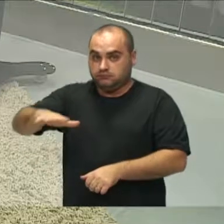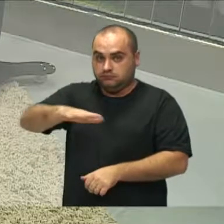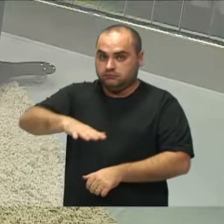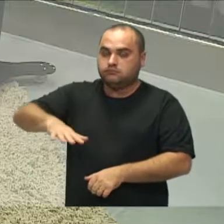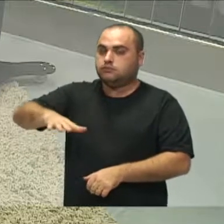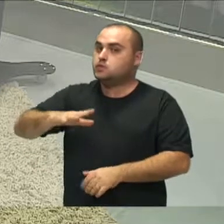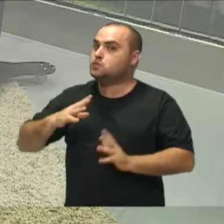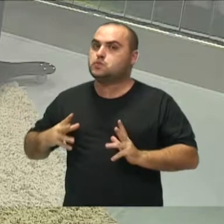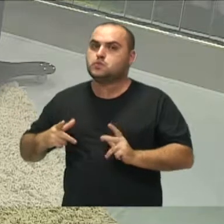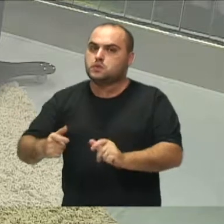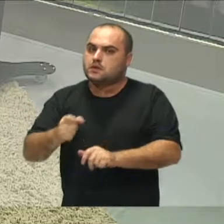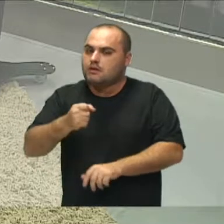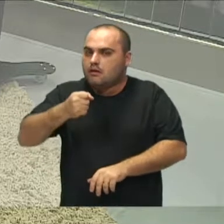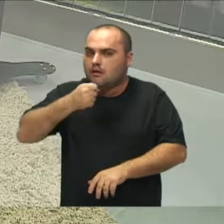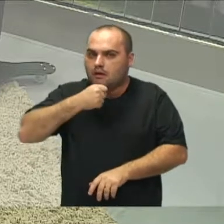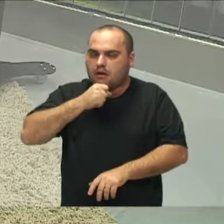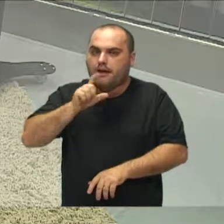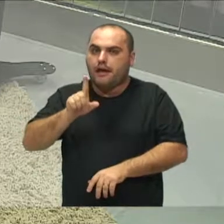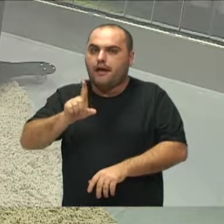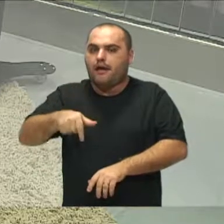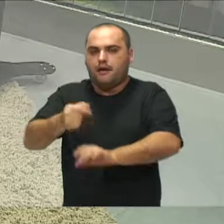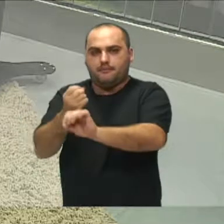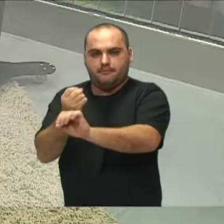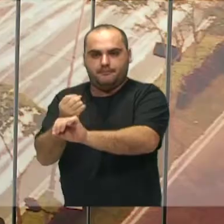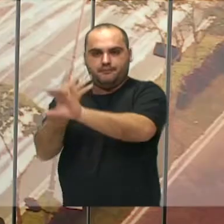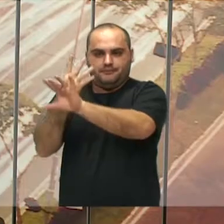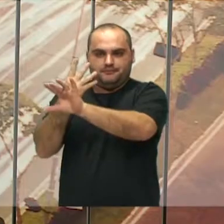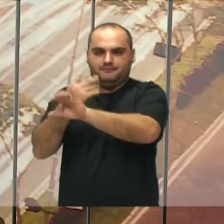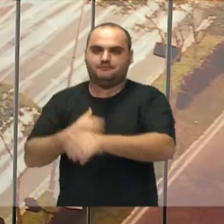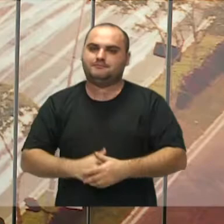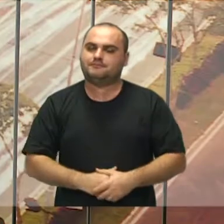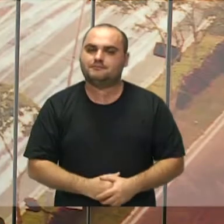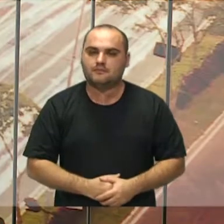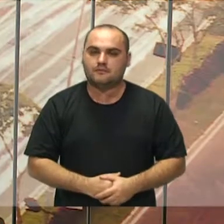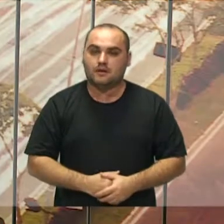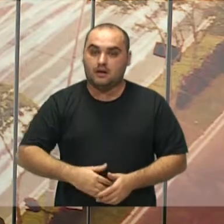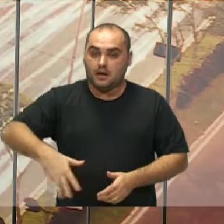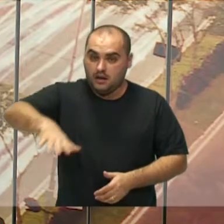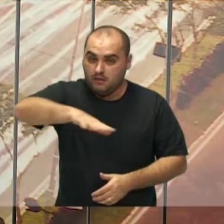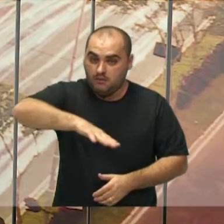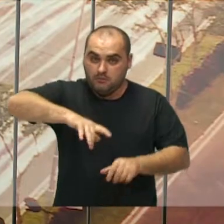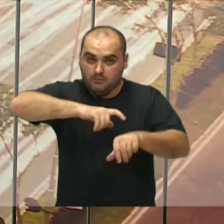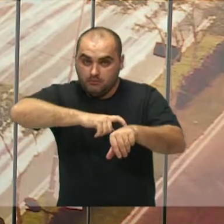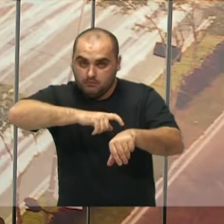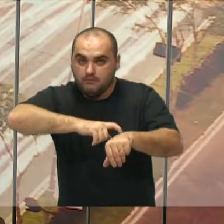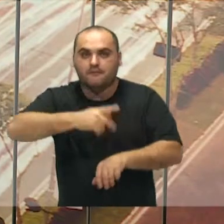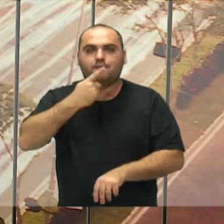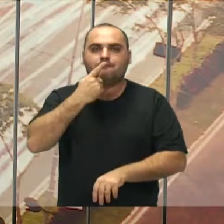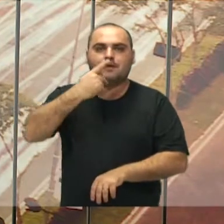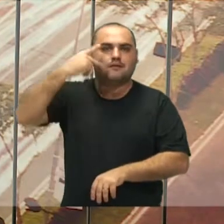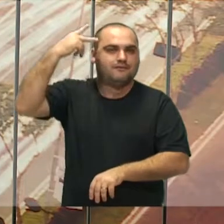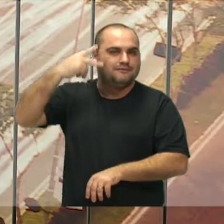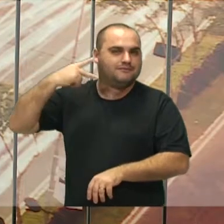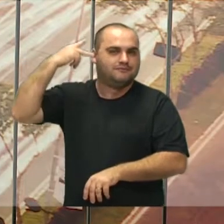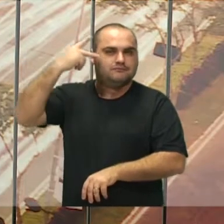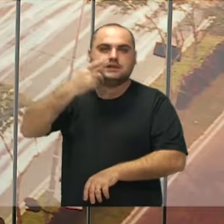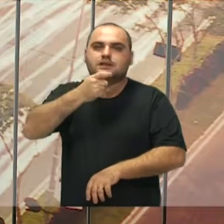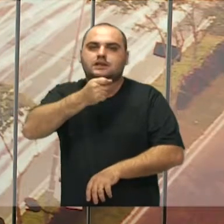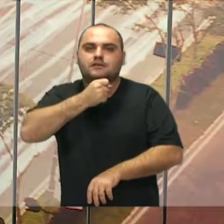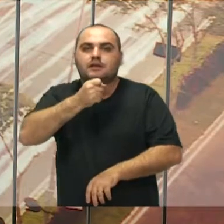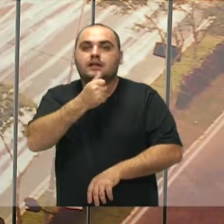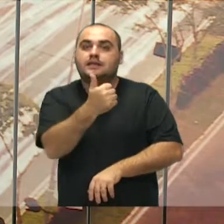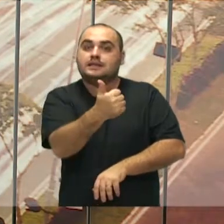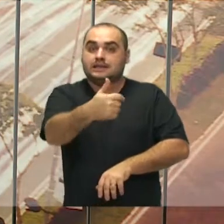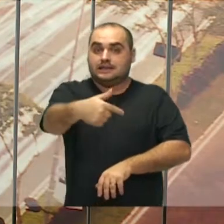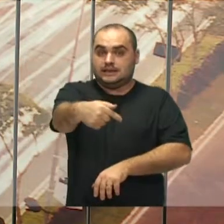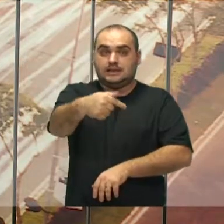as nossas entrevistas são realizadas de forma remota. E nessa temporada do programa Fala Vereador, estamos entrevistando os